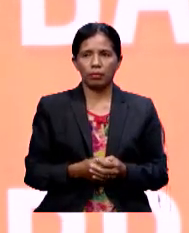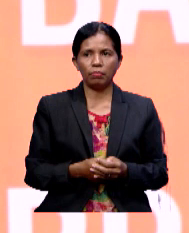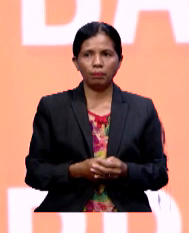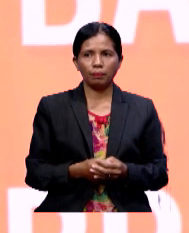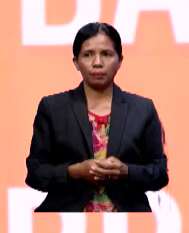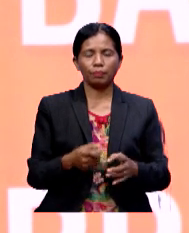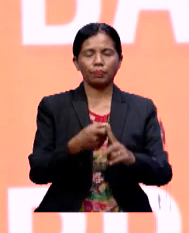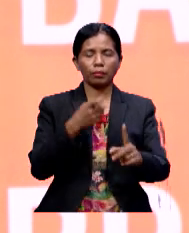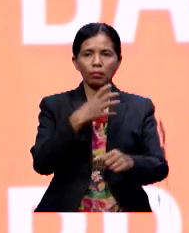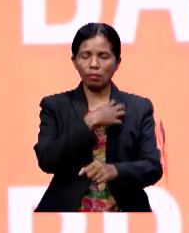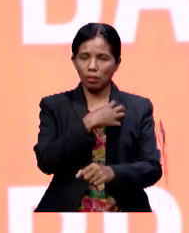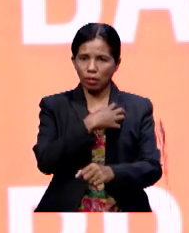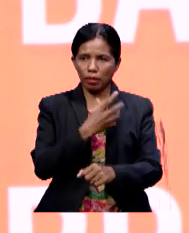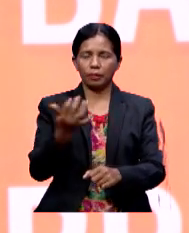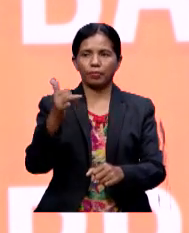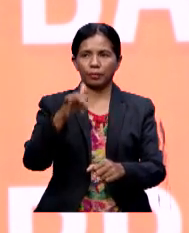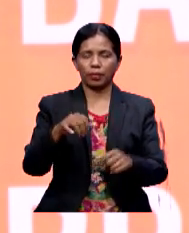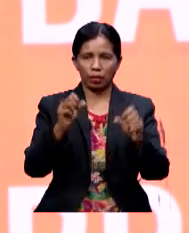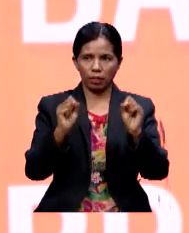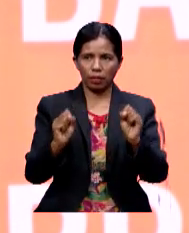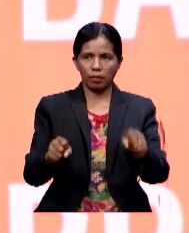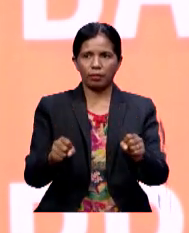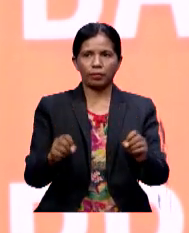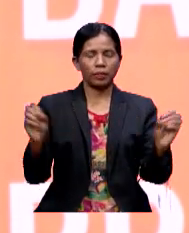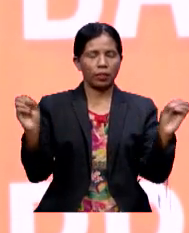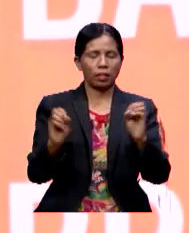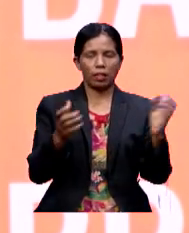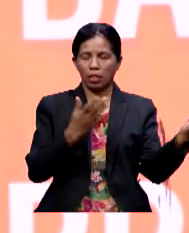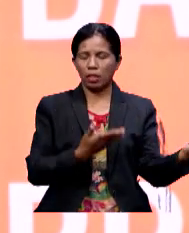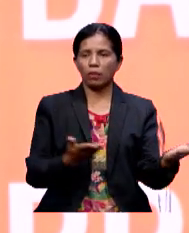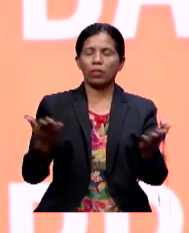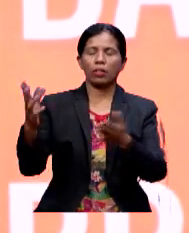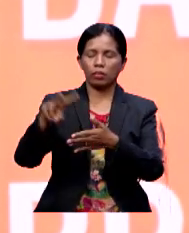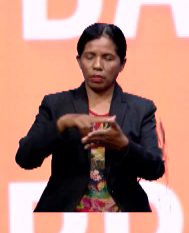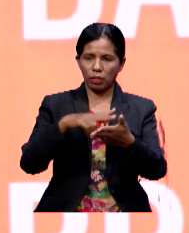Intervenção policial, bem, não. Ladori, violência, ladori, quila.